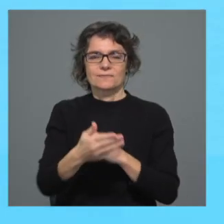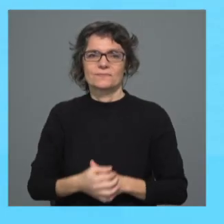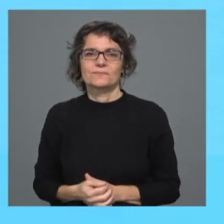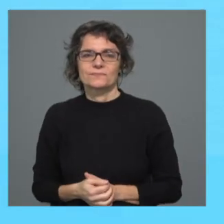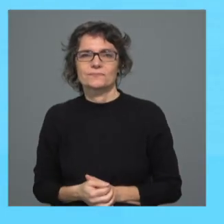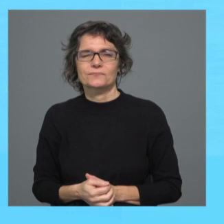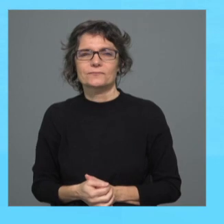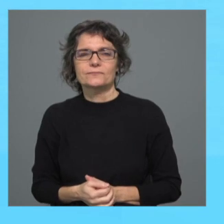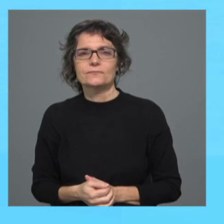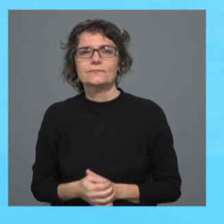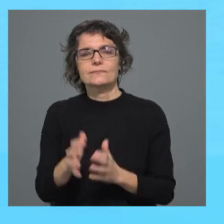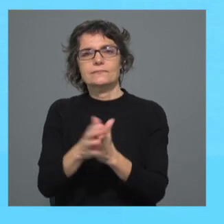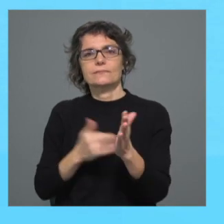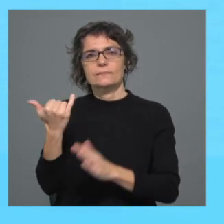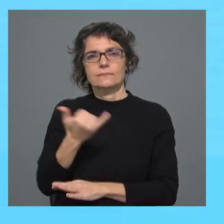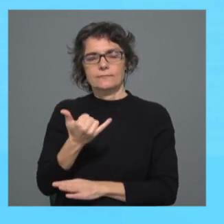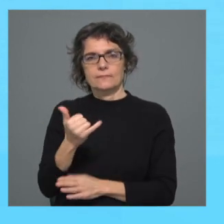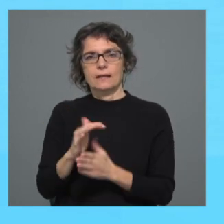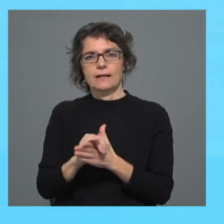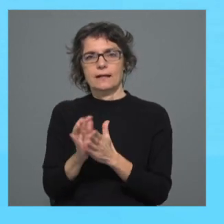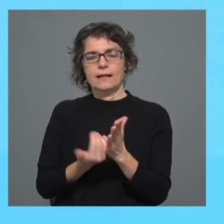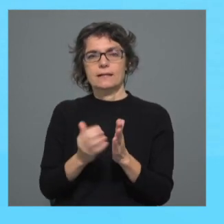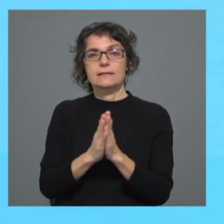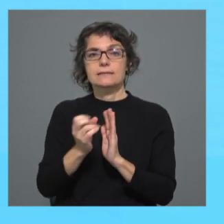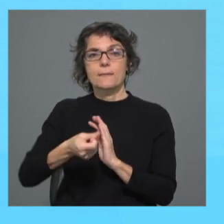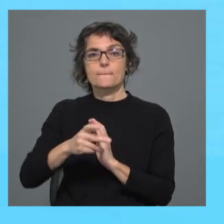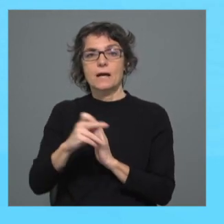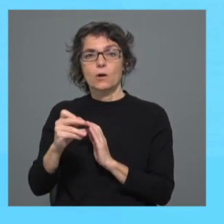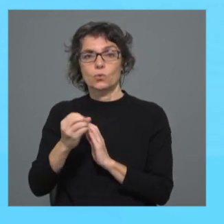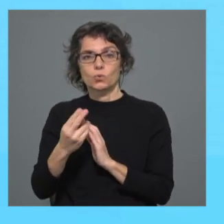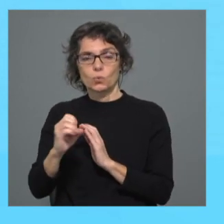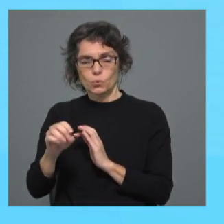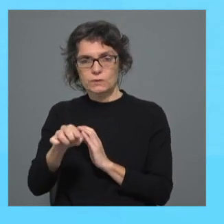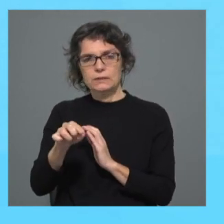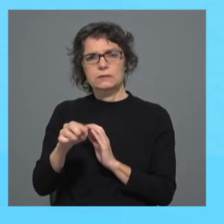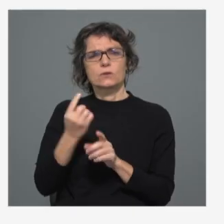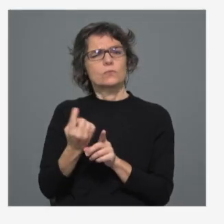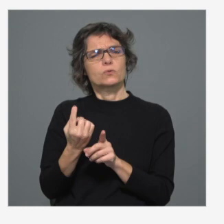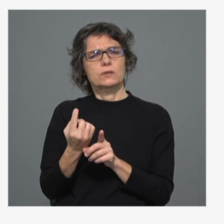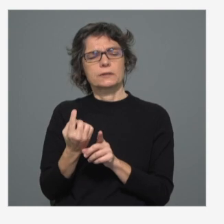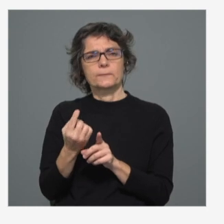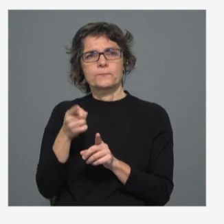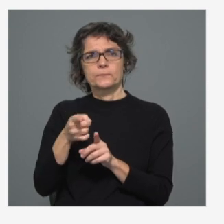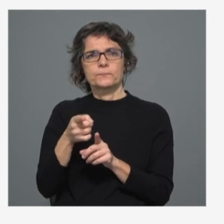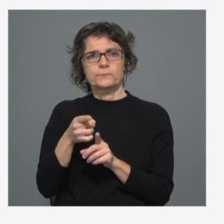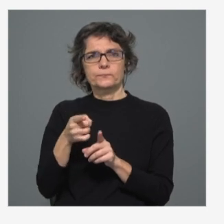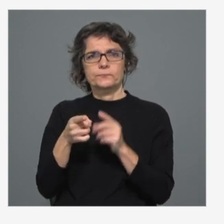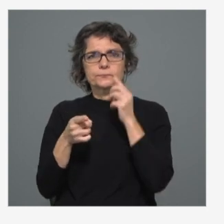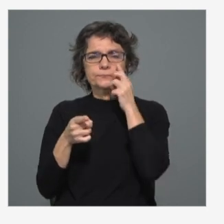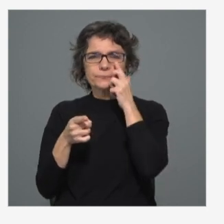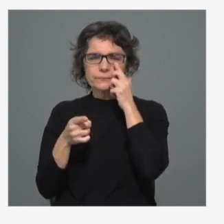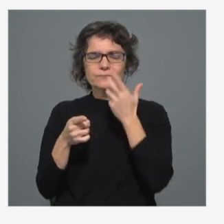segunda leitura da Carta de São Paulo aos Coríntios. Porque essa necessidade de, logo nos primeiros anos do cristianismo, existir